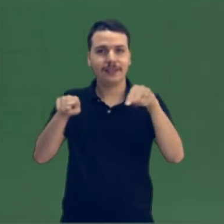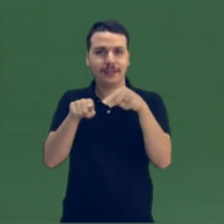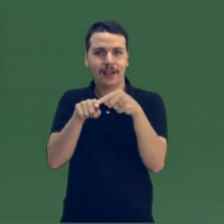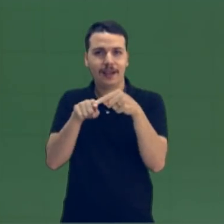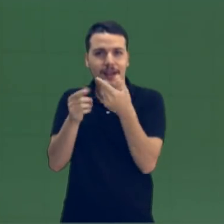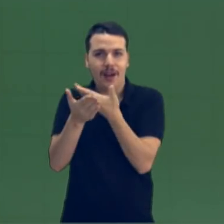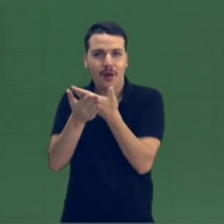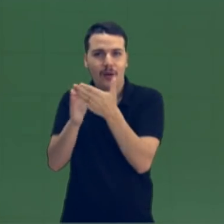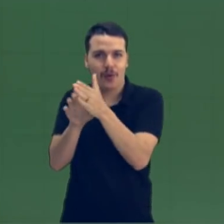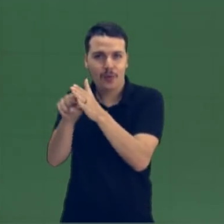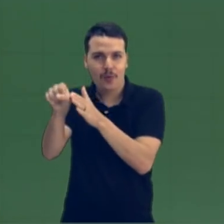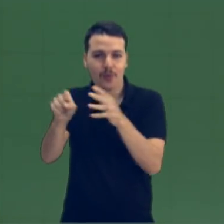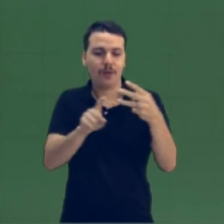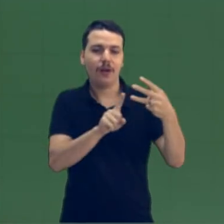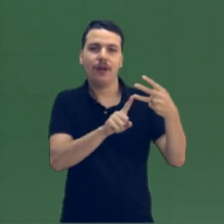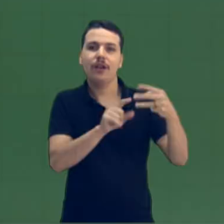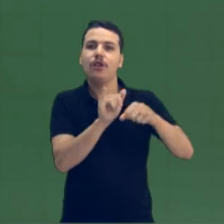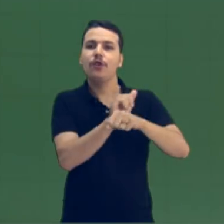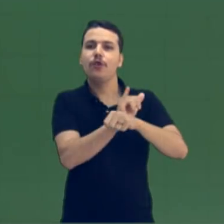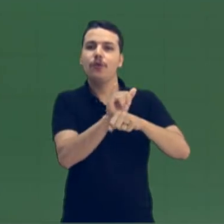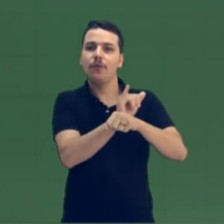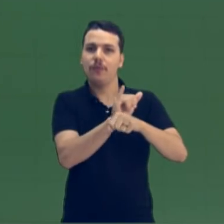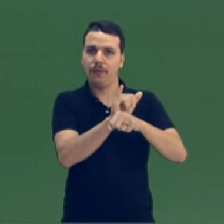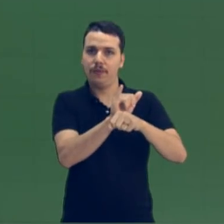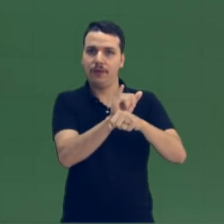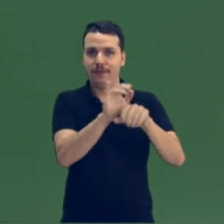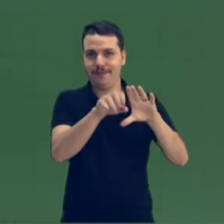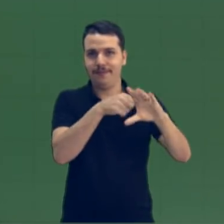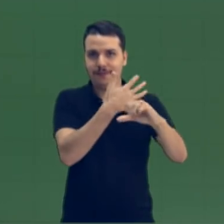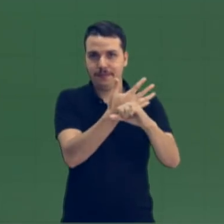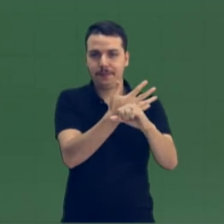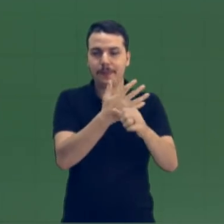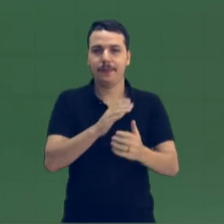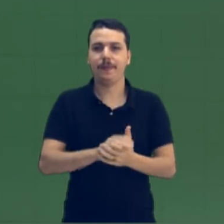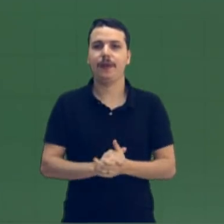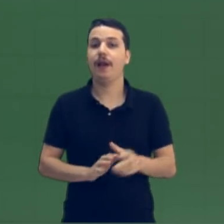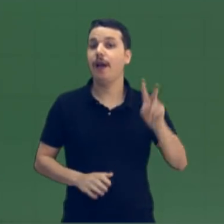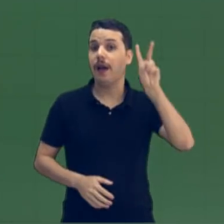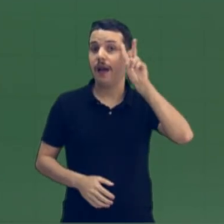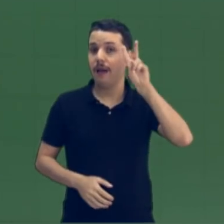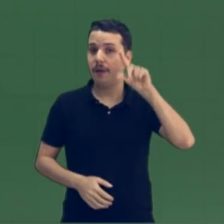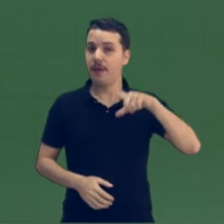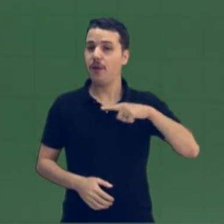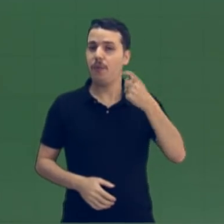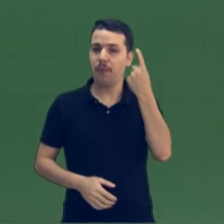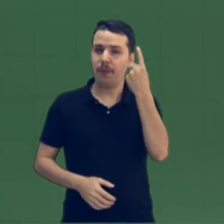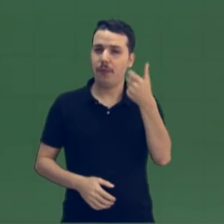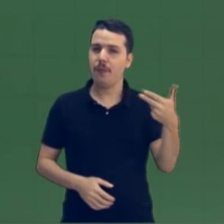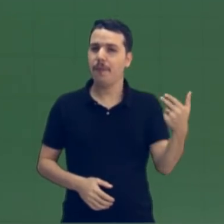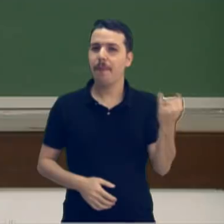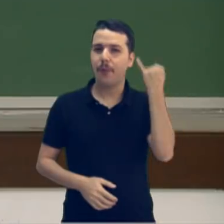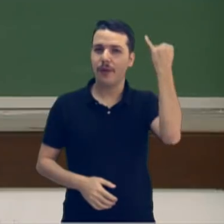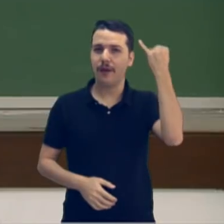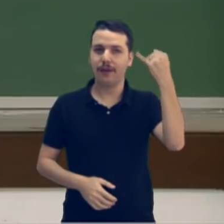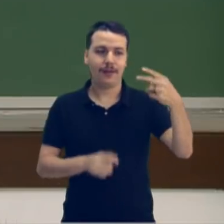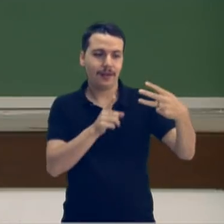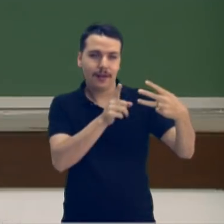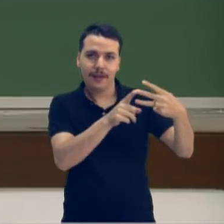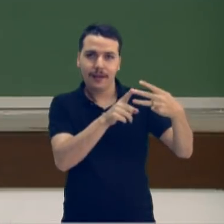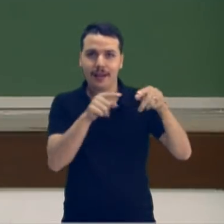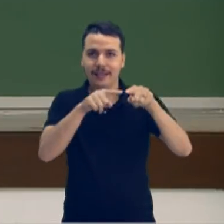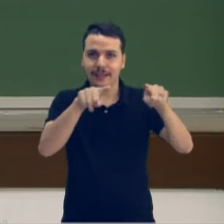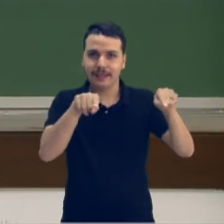YouTube. Lembre-se, tem uma situação muito importante agora. O Classroom é o momento de você fazer as suas